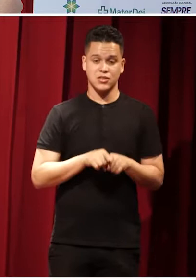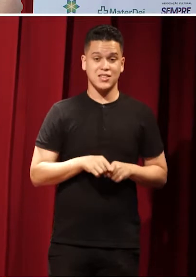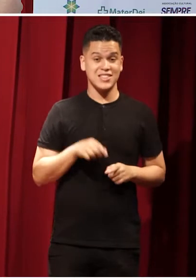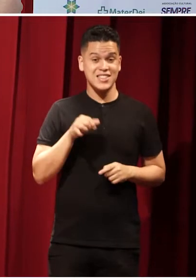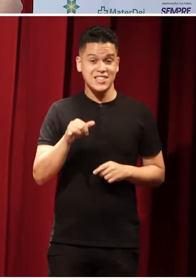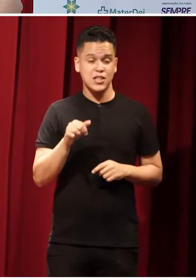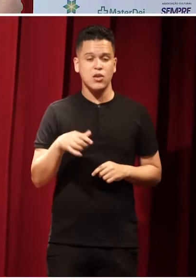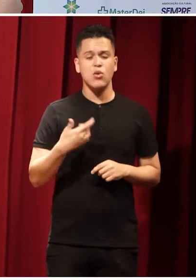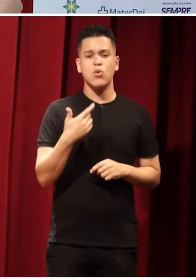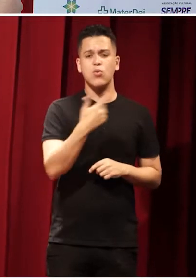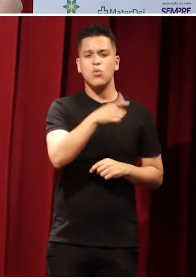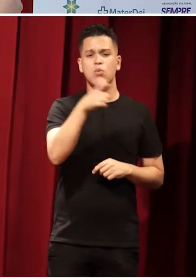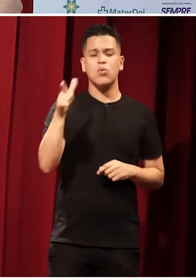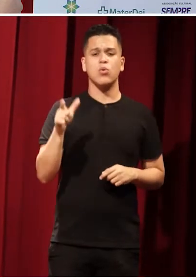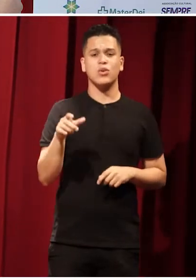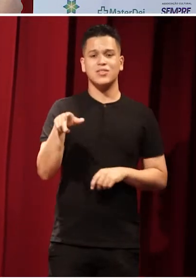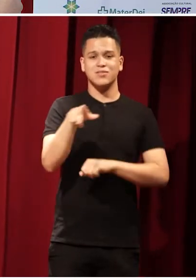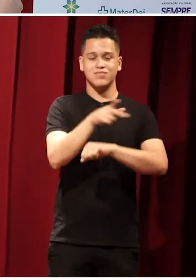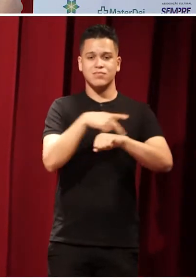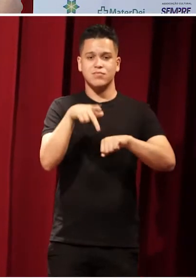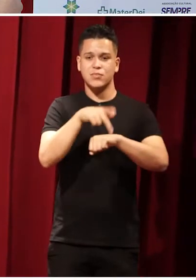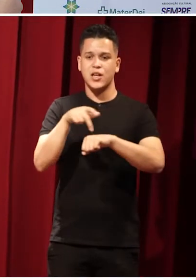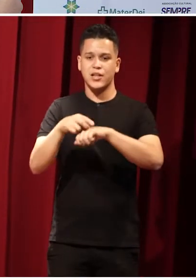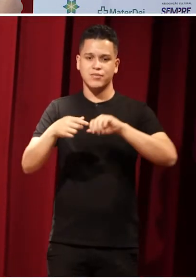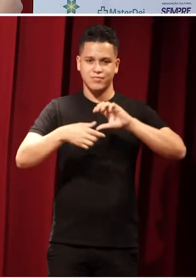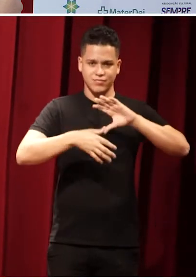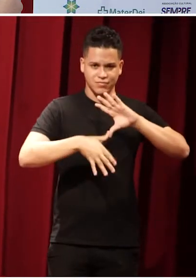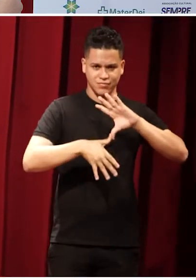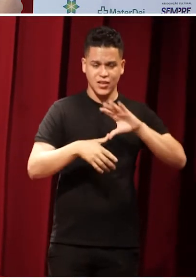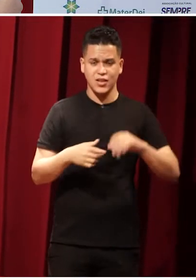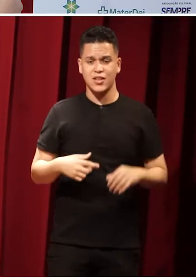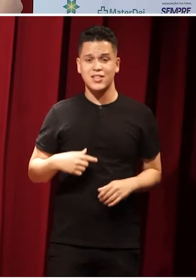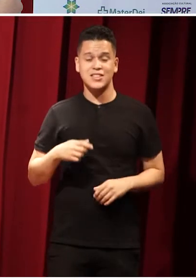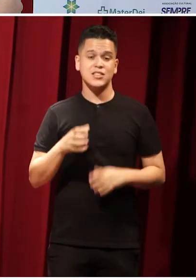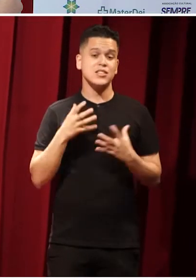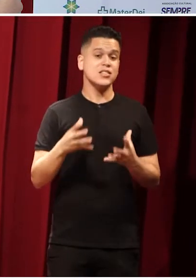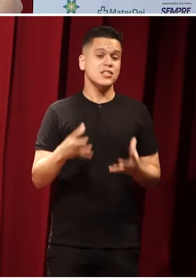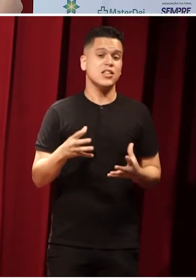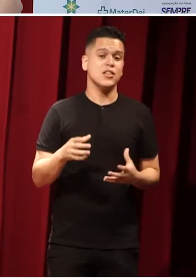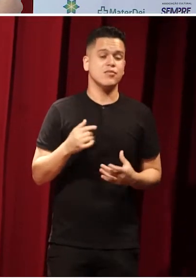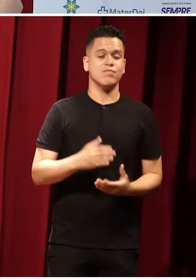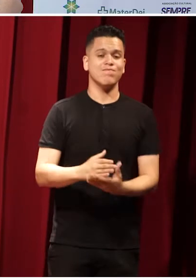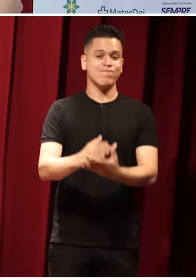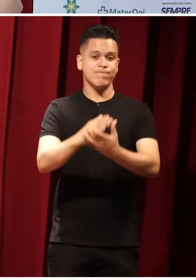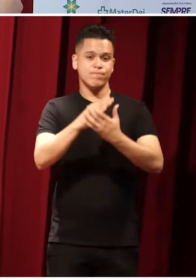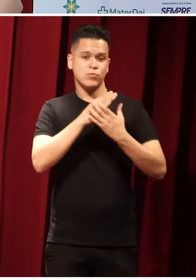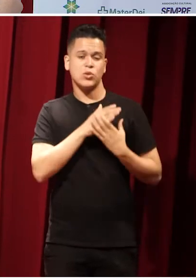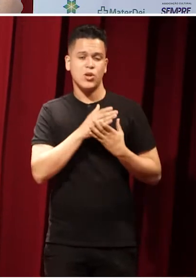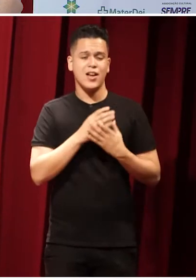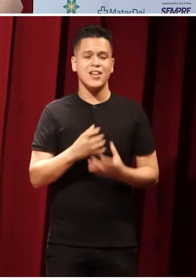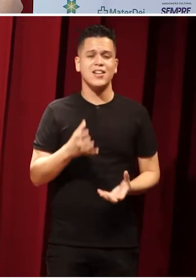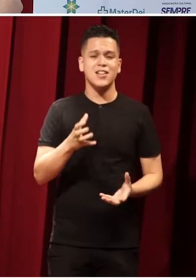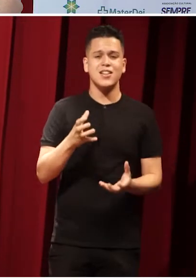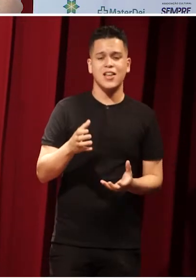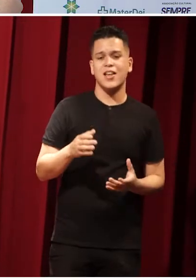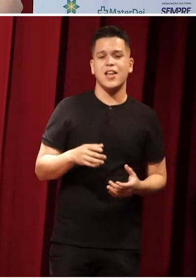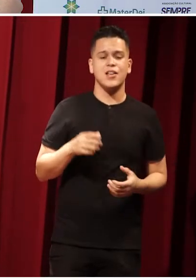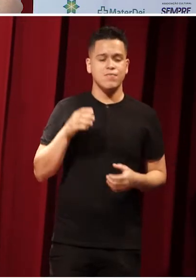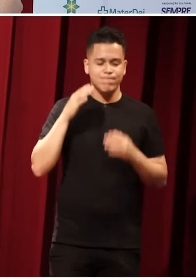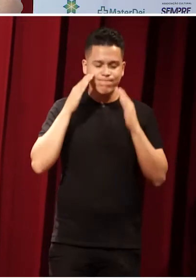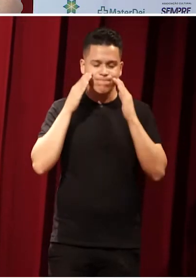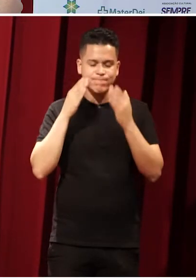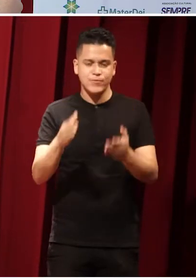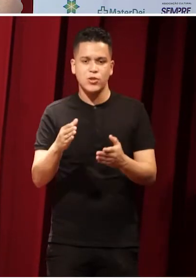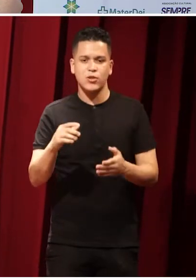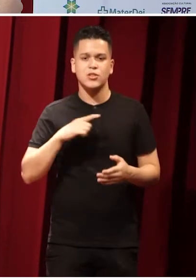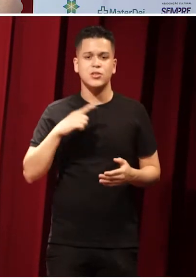Brasil e os outros países da Panamazônia quiserem fazer uma economia do conhecimento da